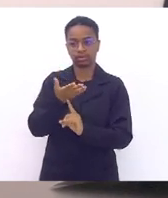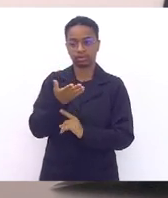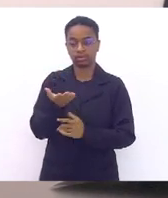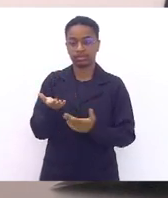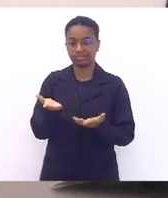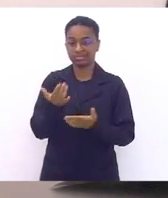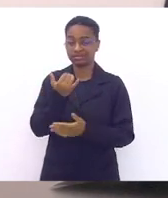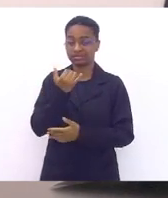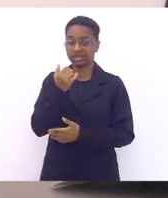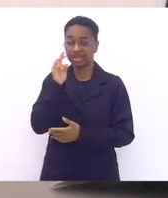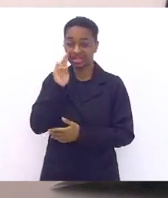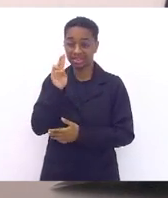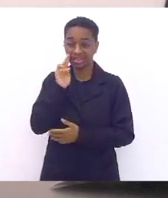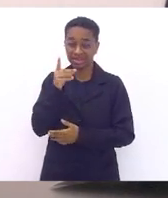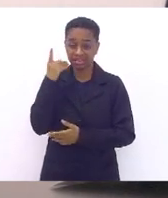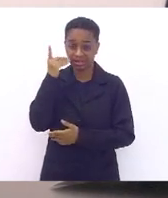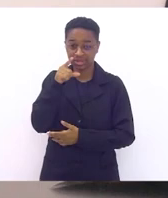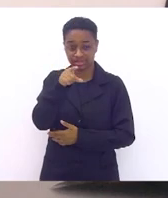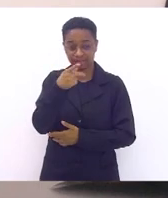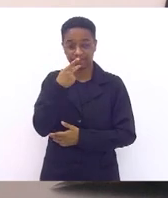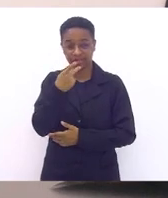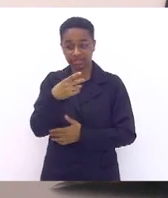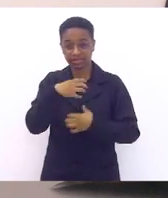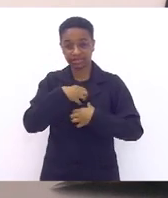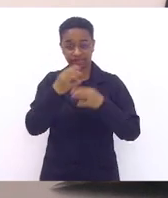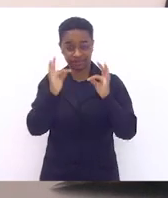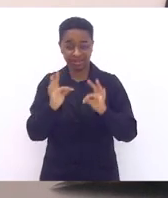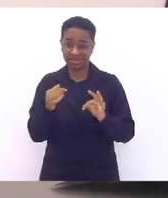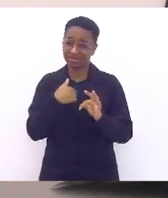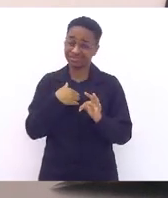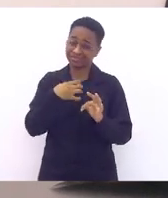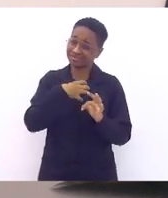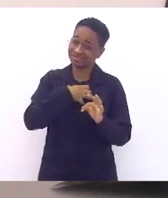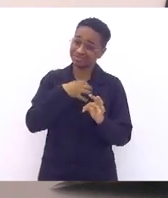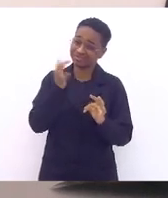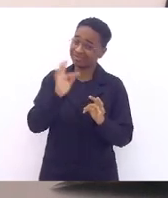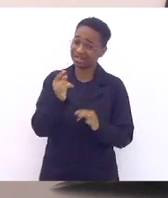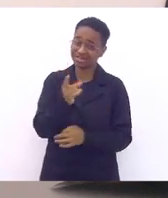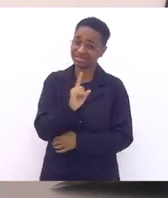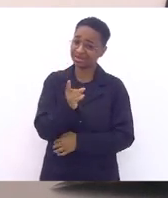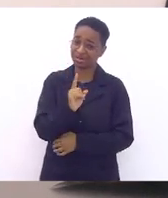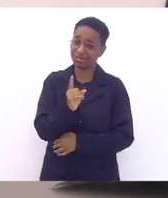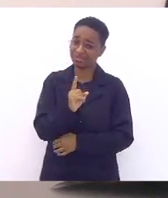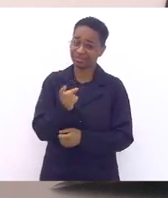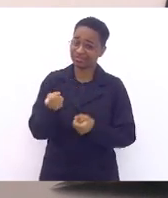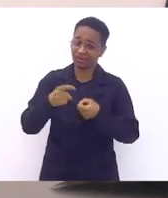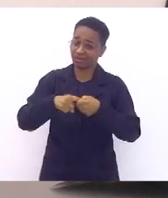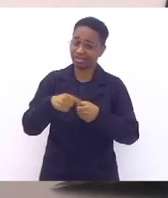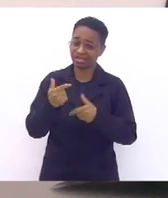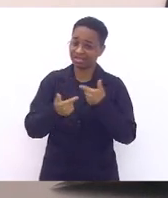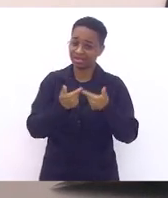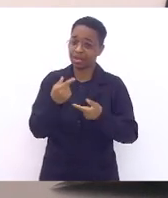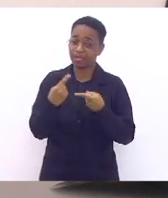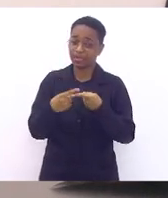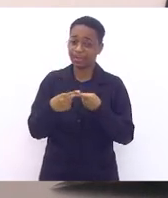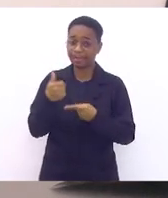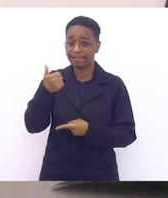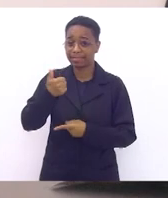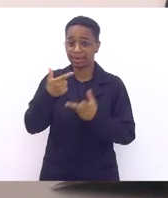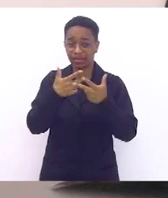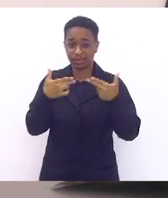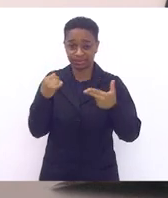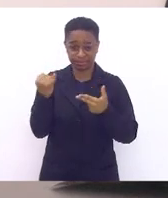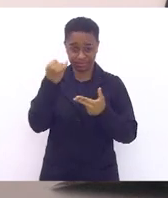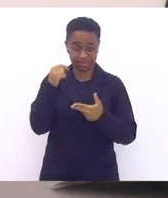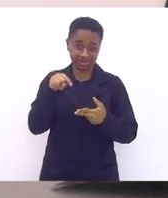deputado, a senhora falou que ficou muito feliz, eu nem tanto. Exatamente, porque a primeira agenda importante é essa